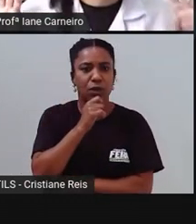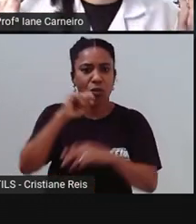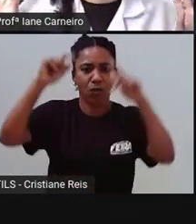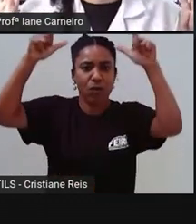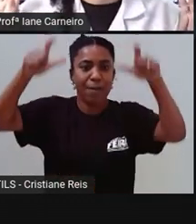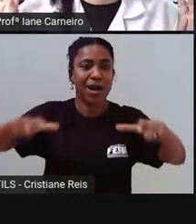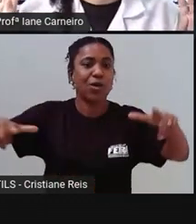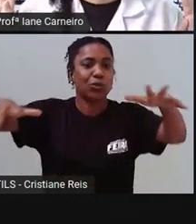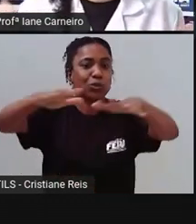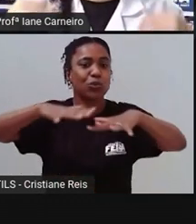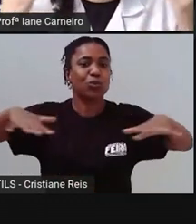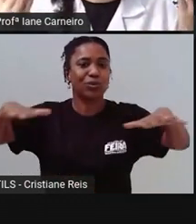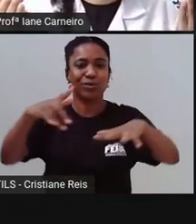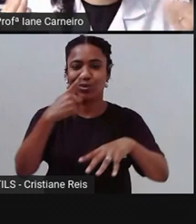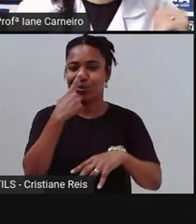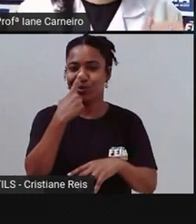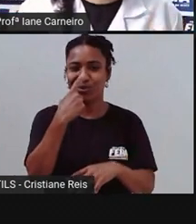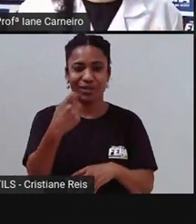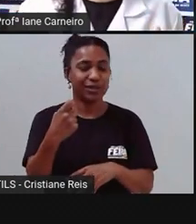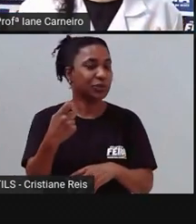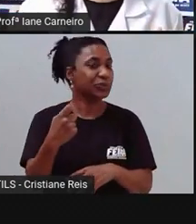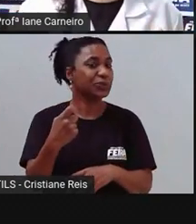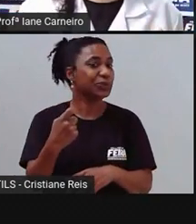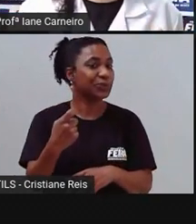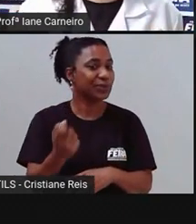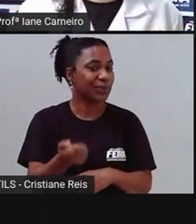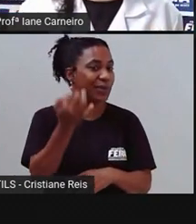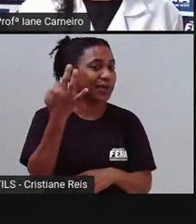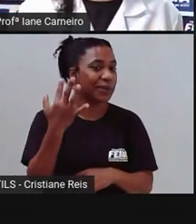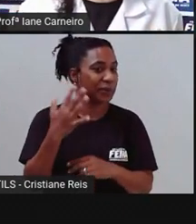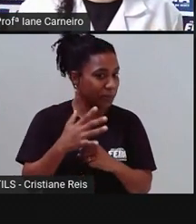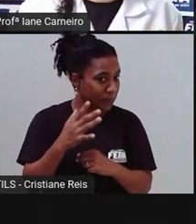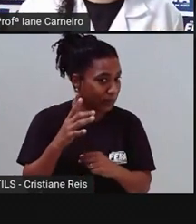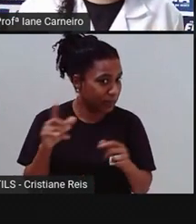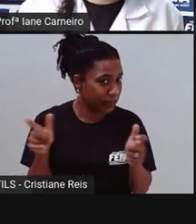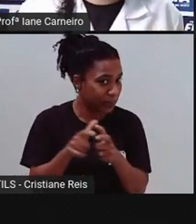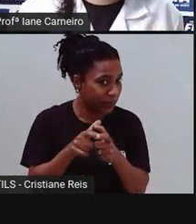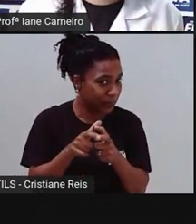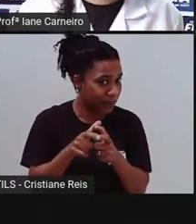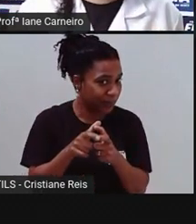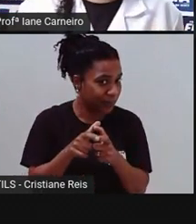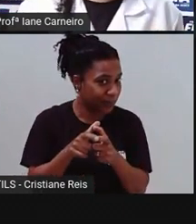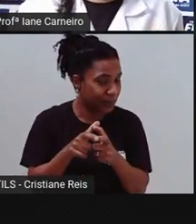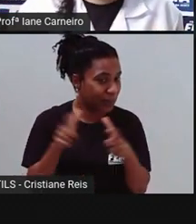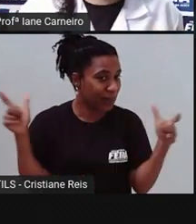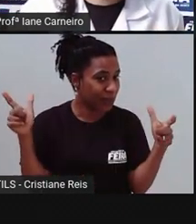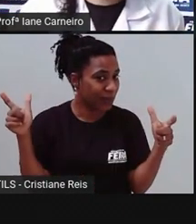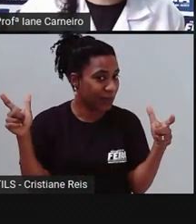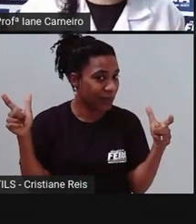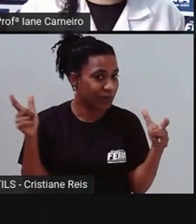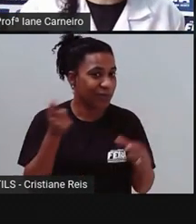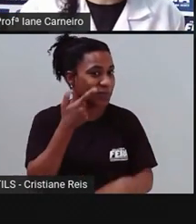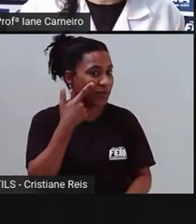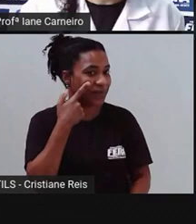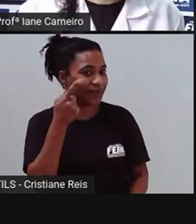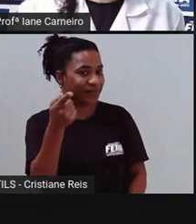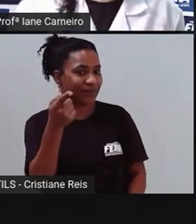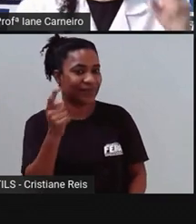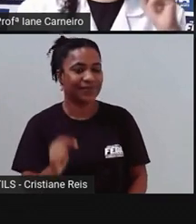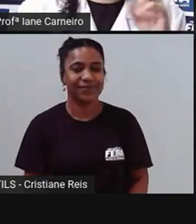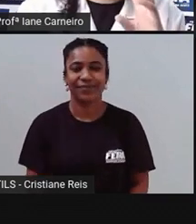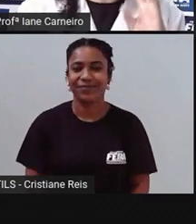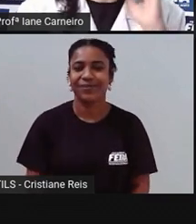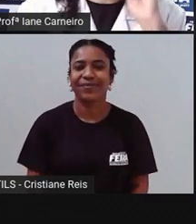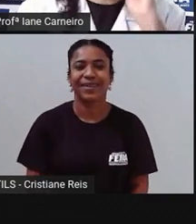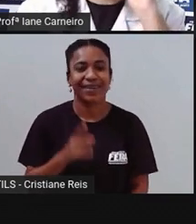bairro todo produz. Será que é muito ou pouco? O que é que vocês acham? Vamos ver?